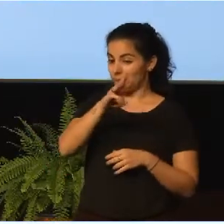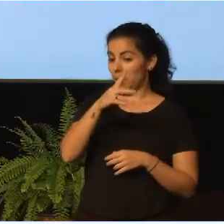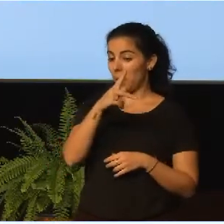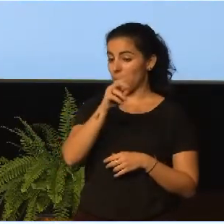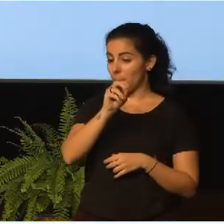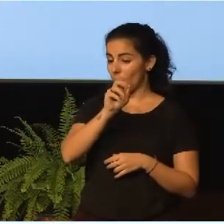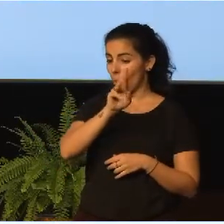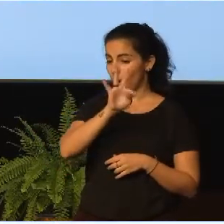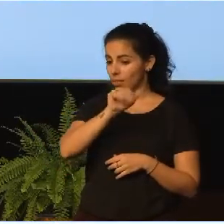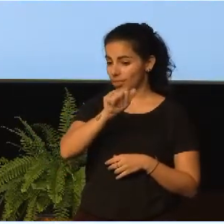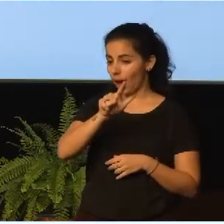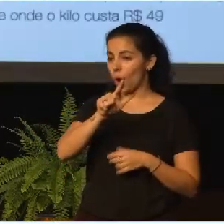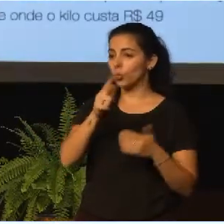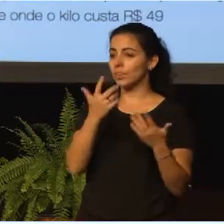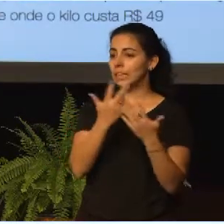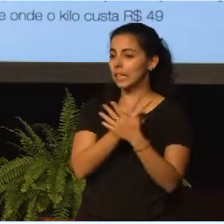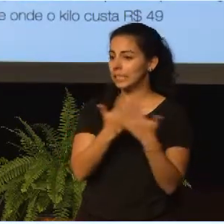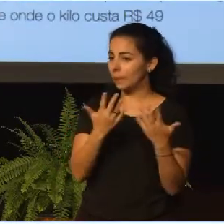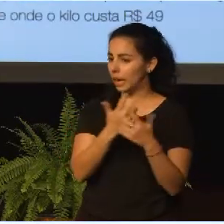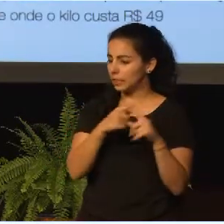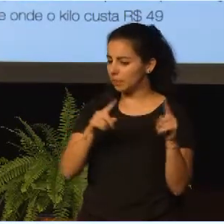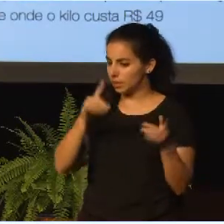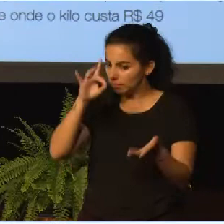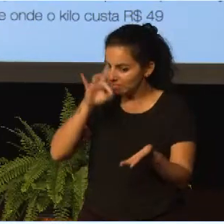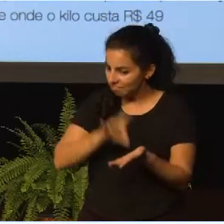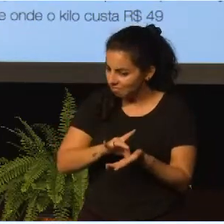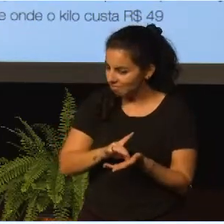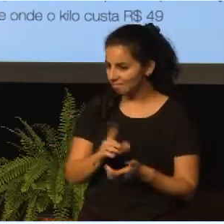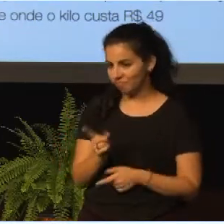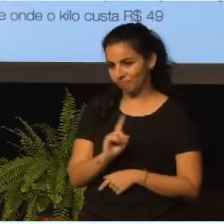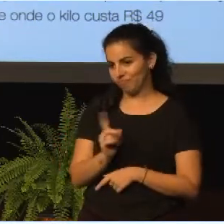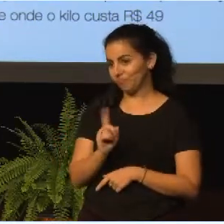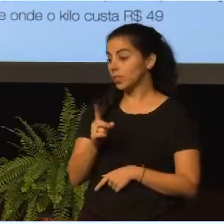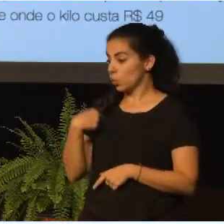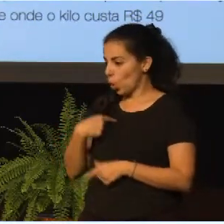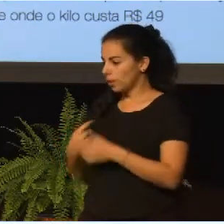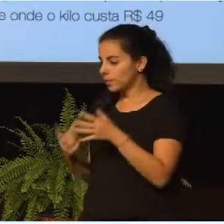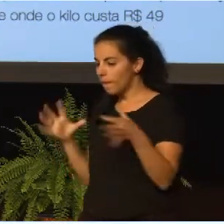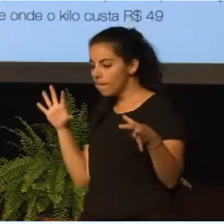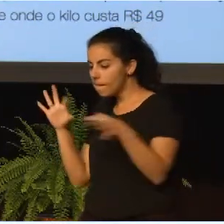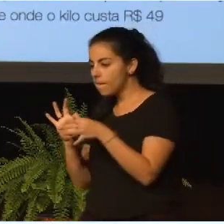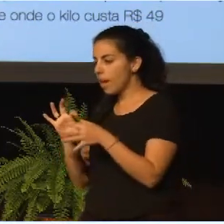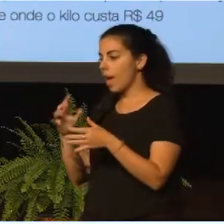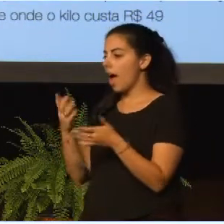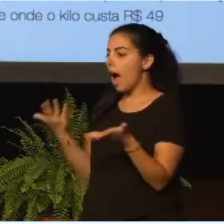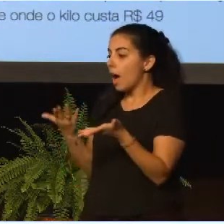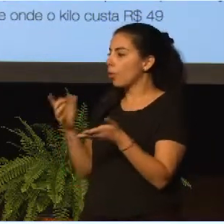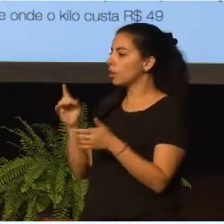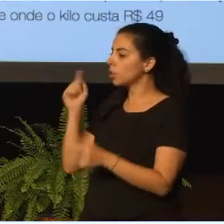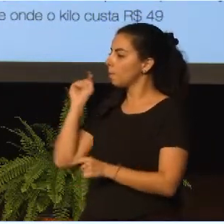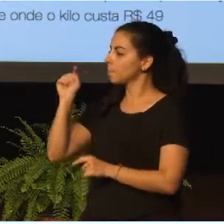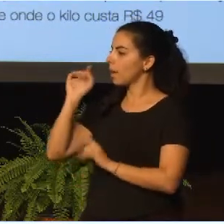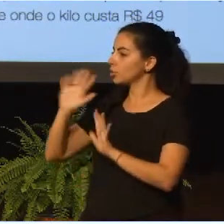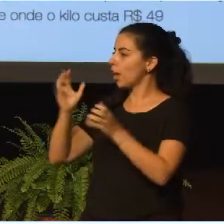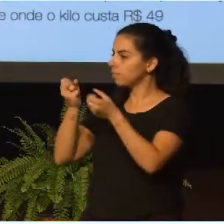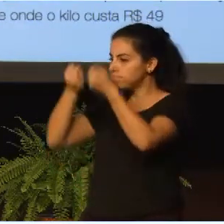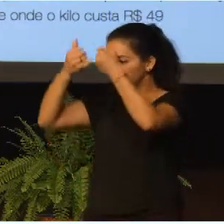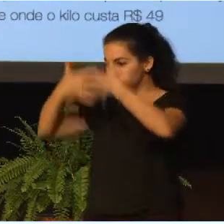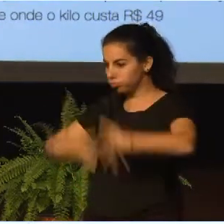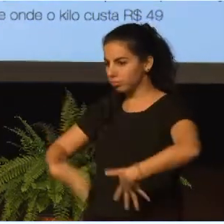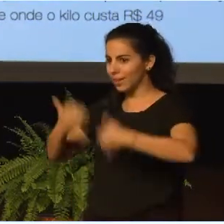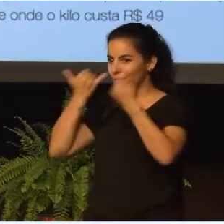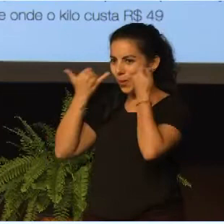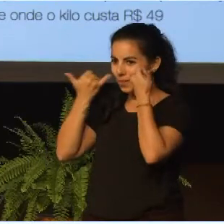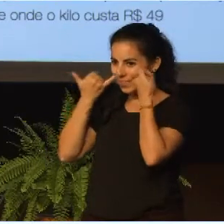difícil para você conseguir lá. E aí, quando a gente fez o dashboard, a gente já estava rodando algumas coisas, tudo interno. E aí a nossa equipe